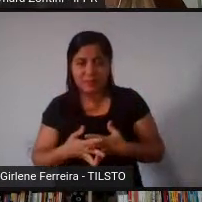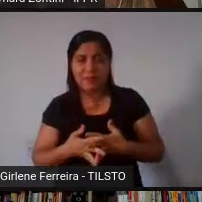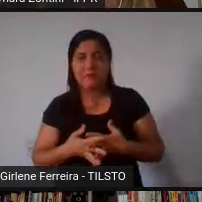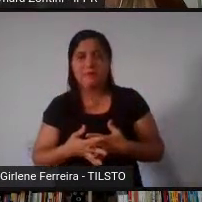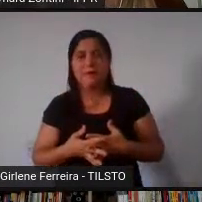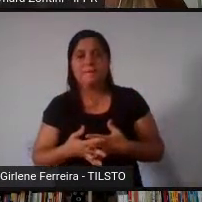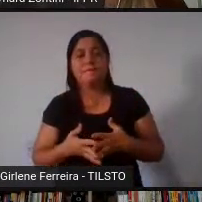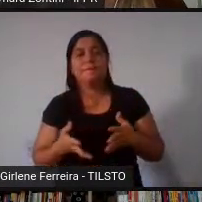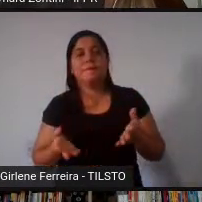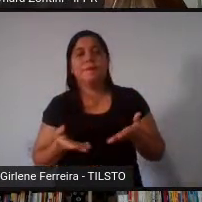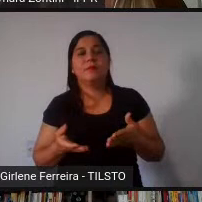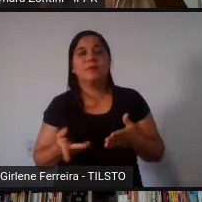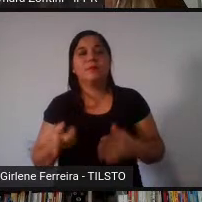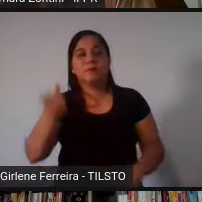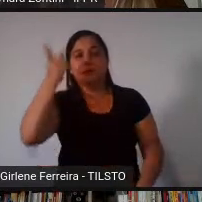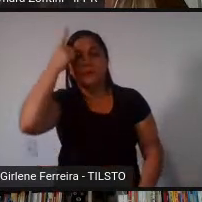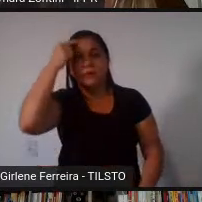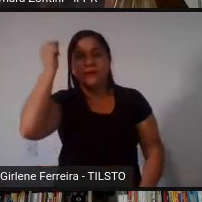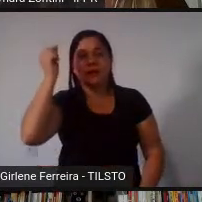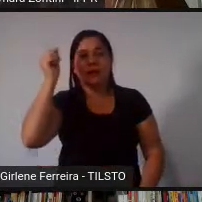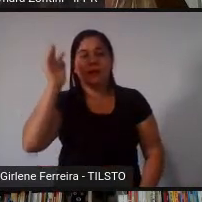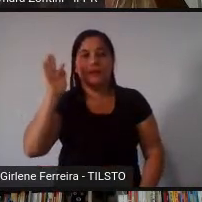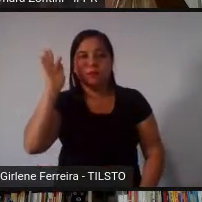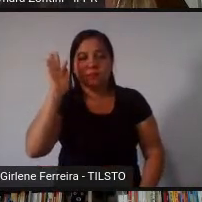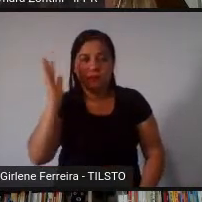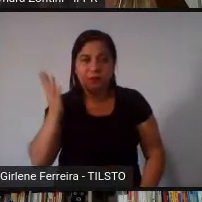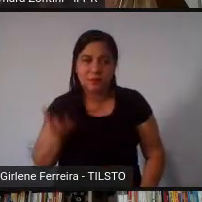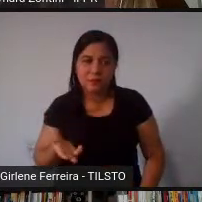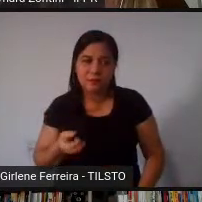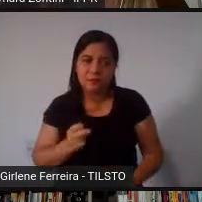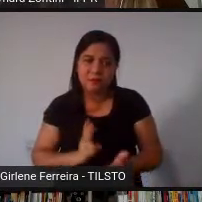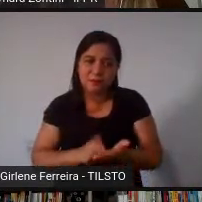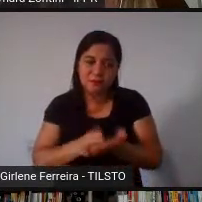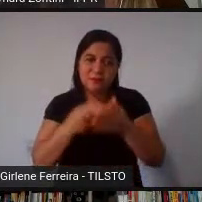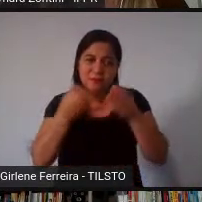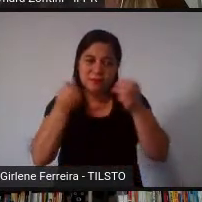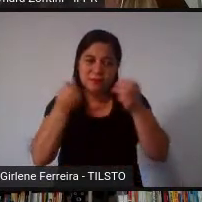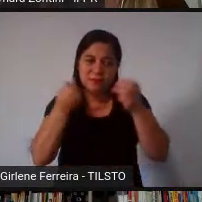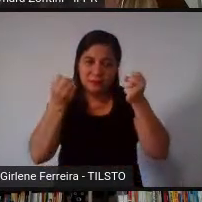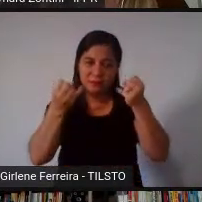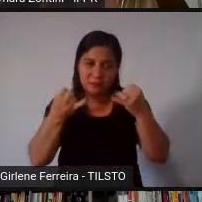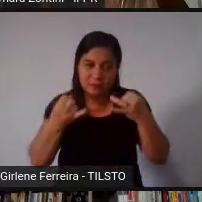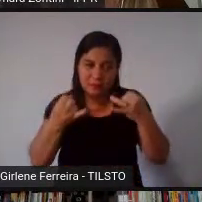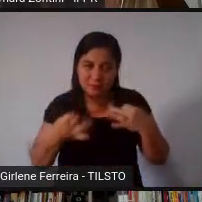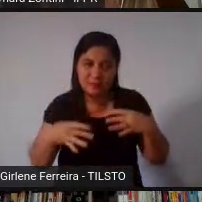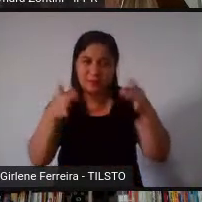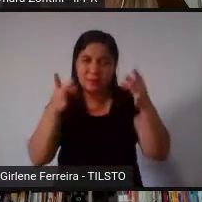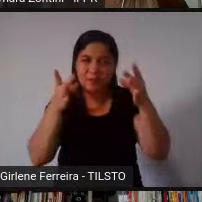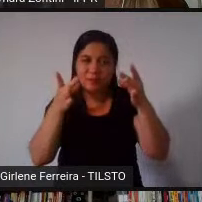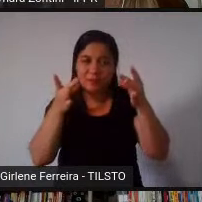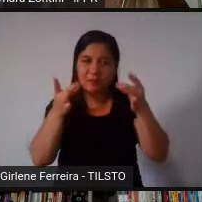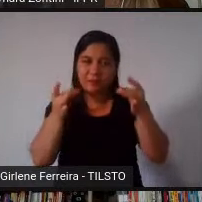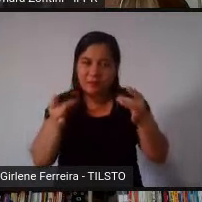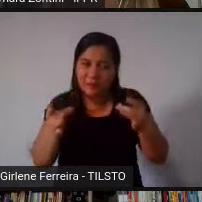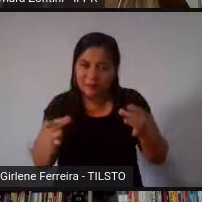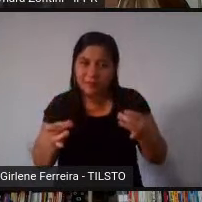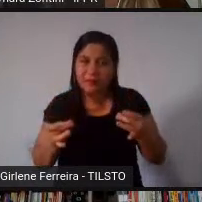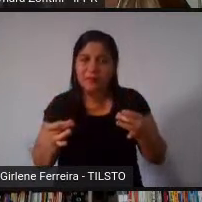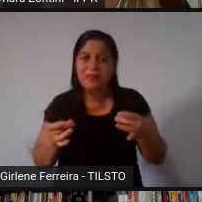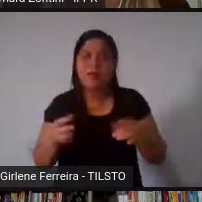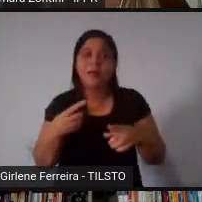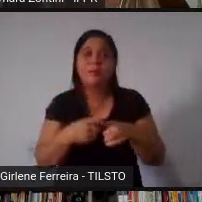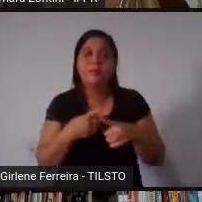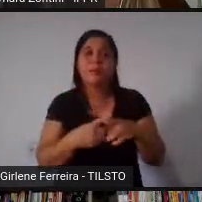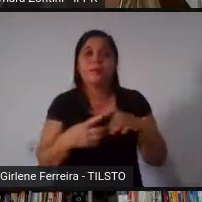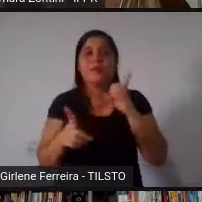eu tenho mais isso, né? Porque sempre tem que explicar e comprovar. Eu acho que essa foi uma da diferença que eu mais